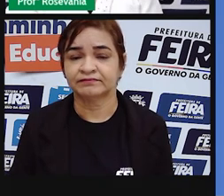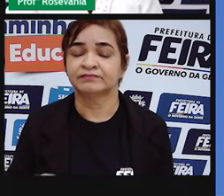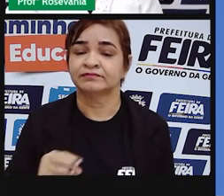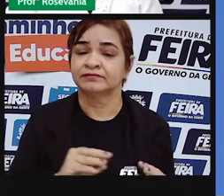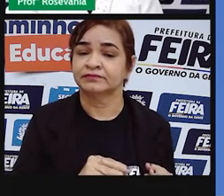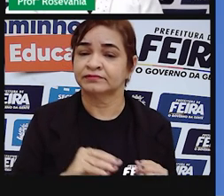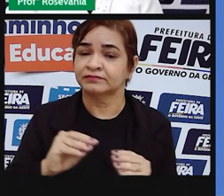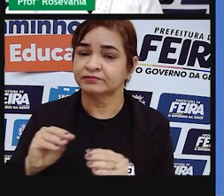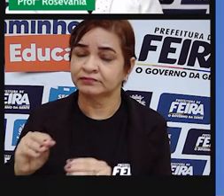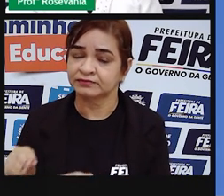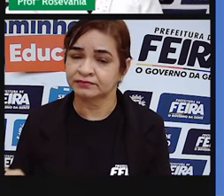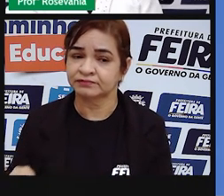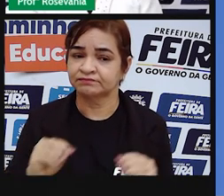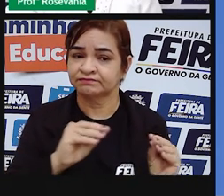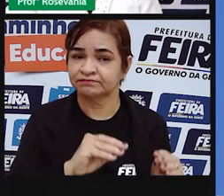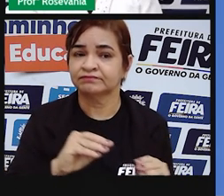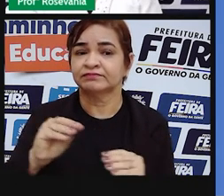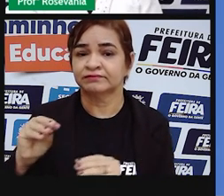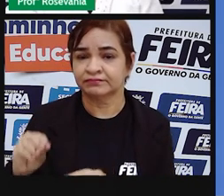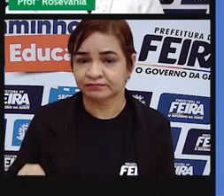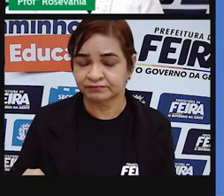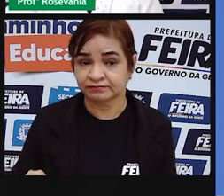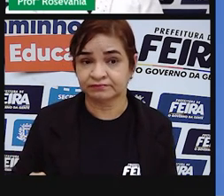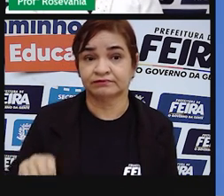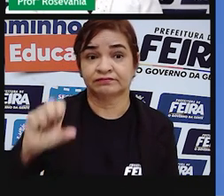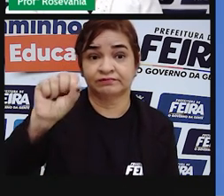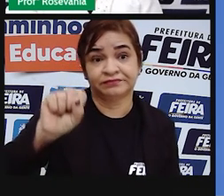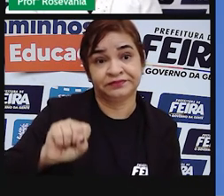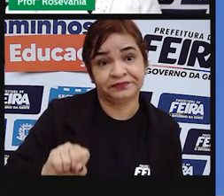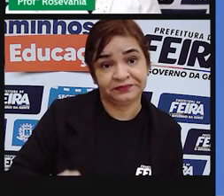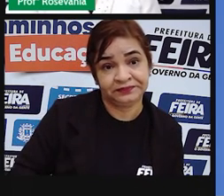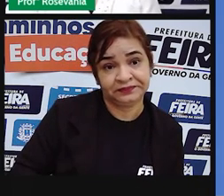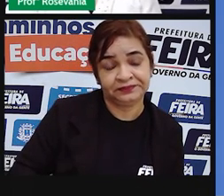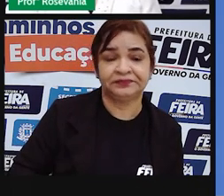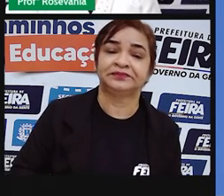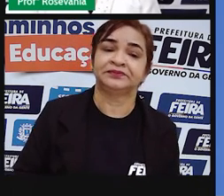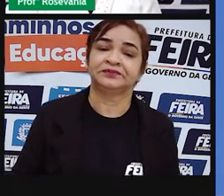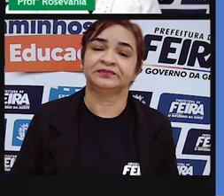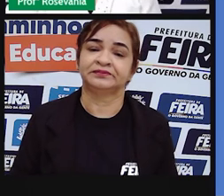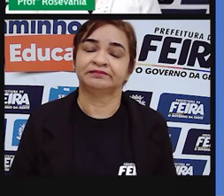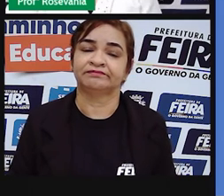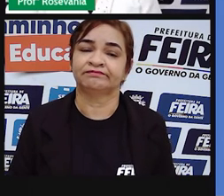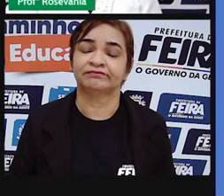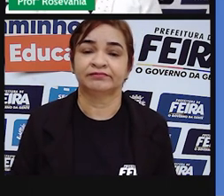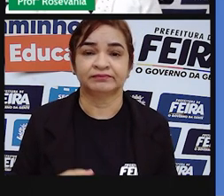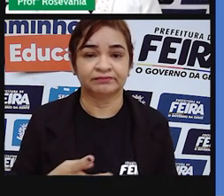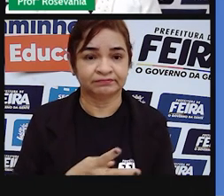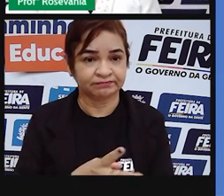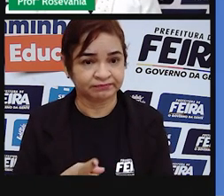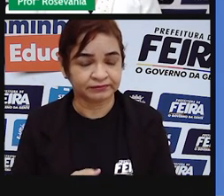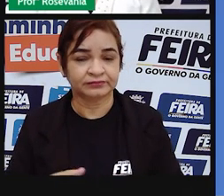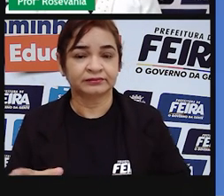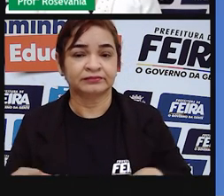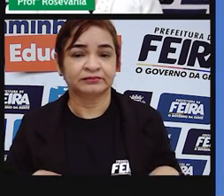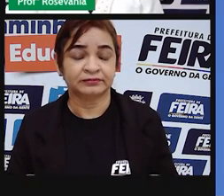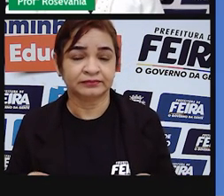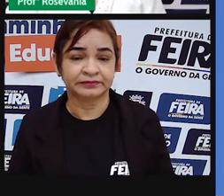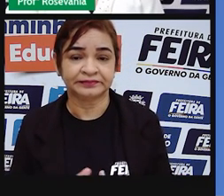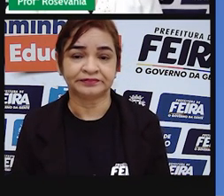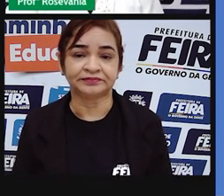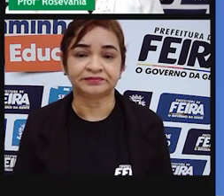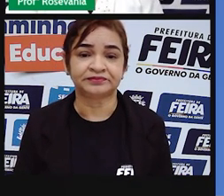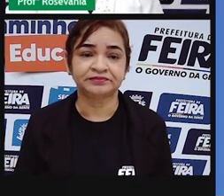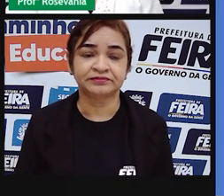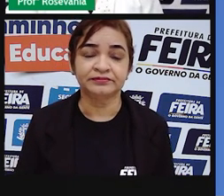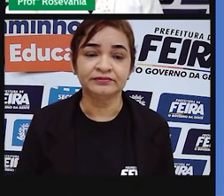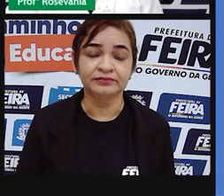nordestino. Continuamos, né, em grande leva saindo para o Sul do país, né, Sudeste, sul do país, e agora também tivemos